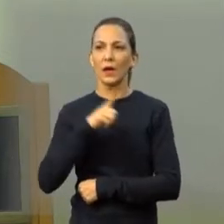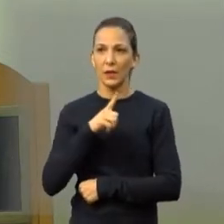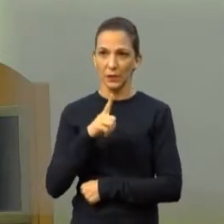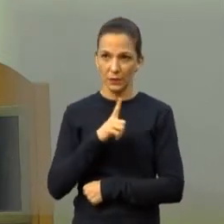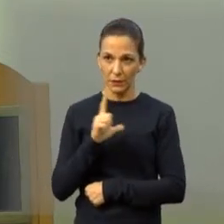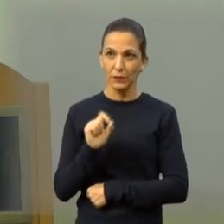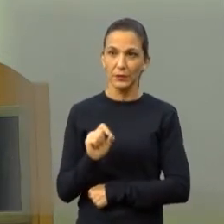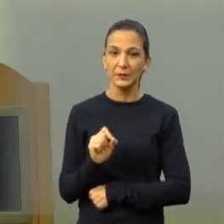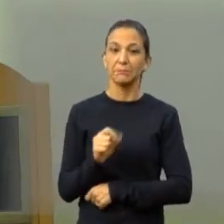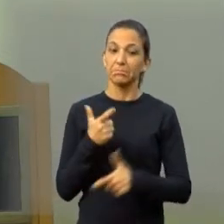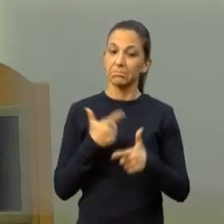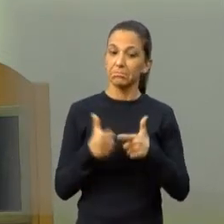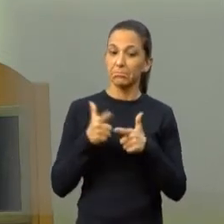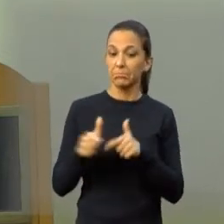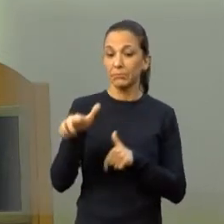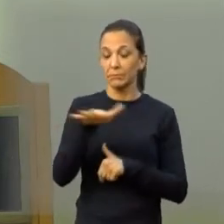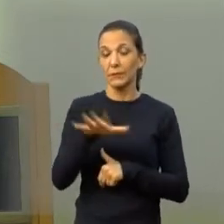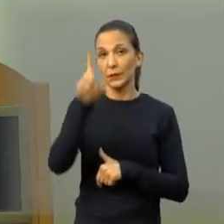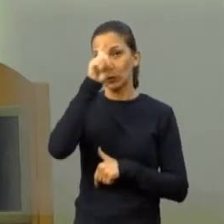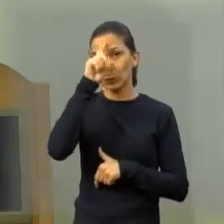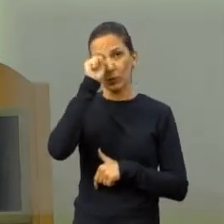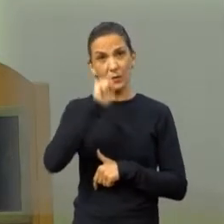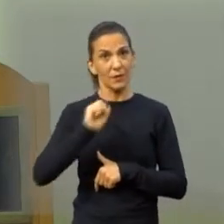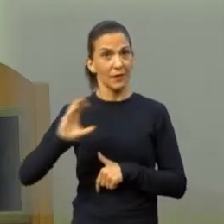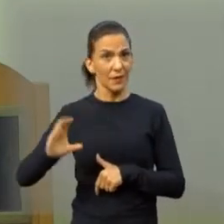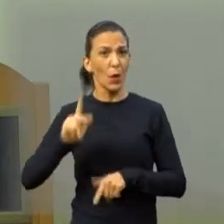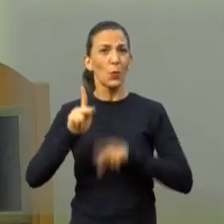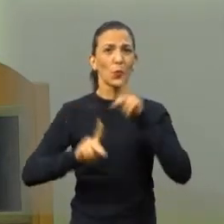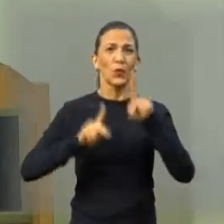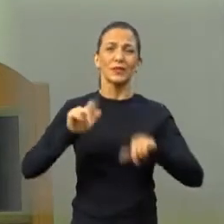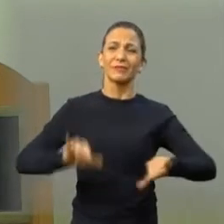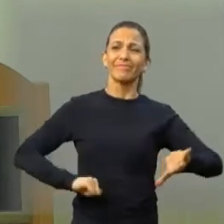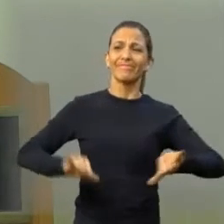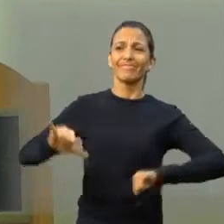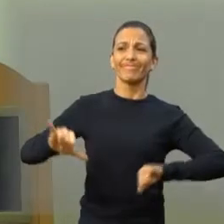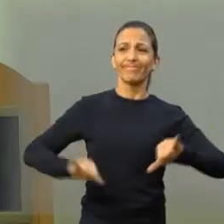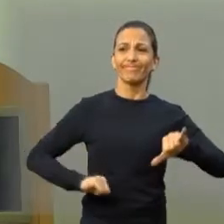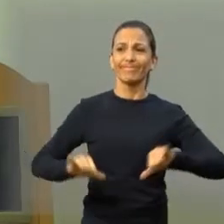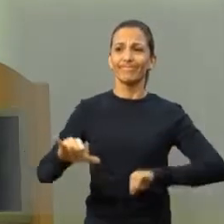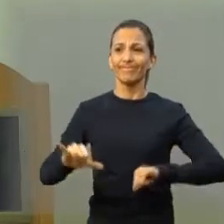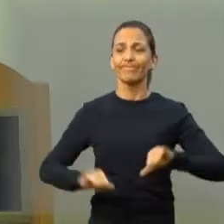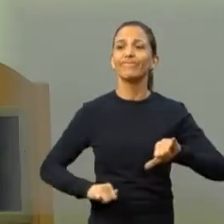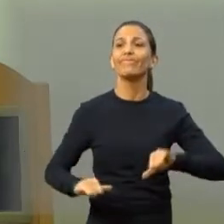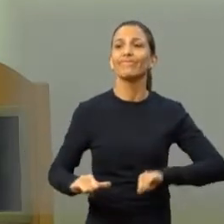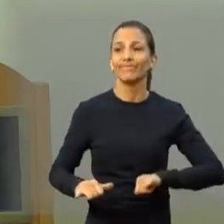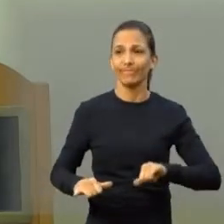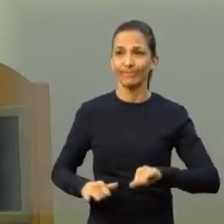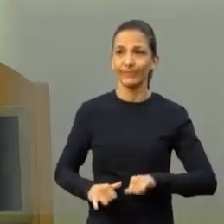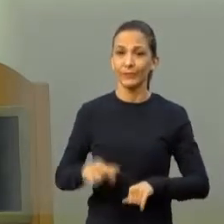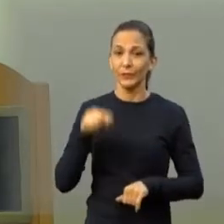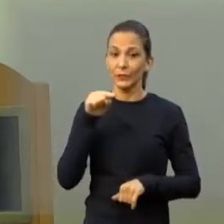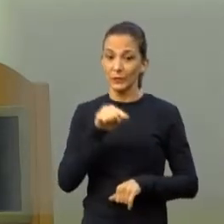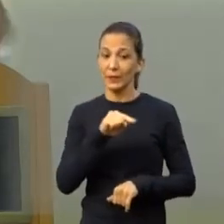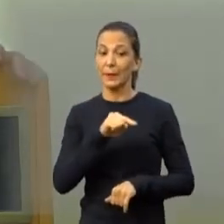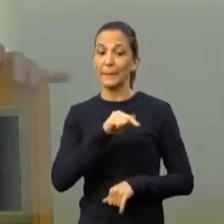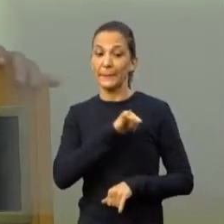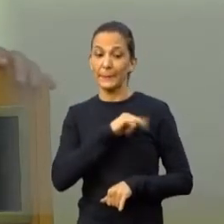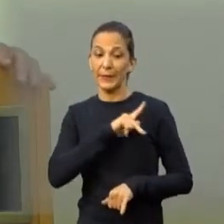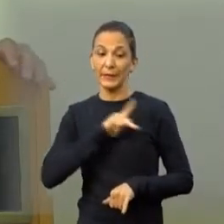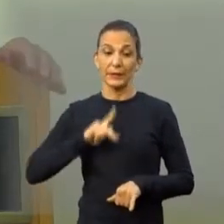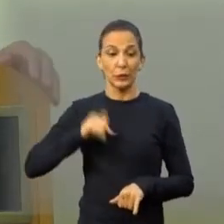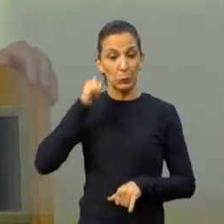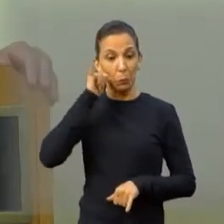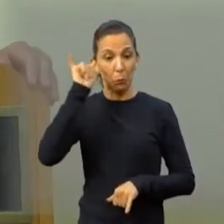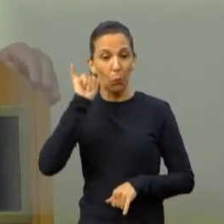essa essa causa a gente vê que a população tem sofrido bastante então é você como presidente envolvendo